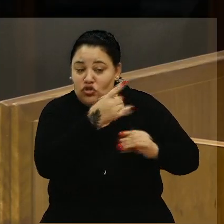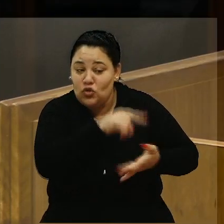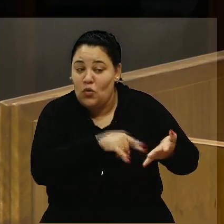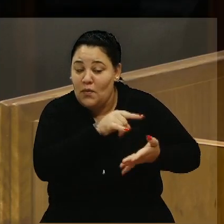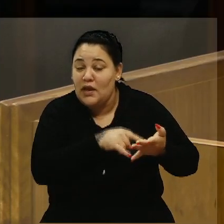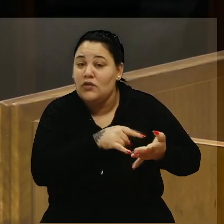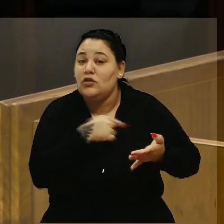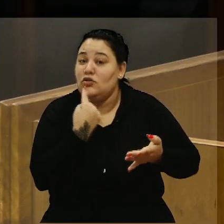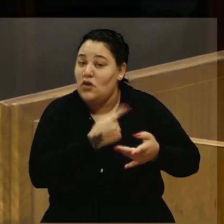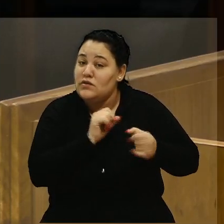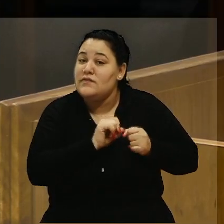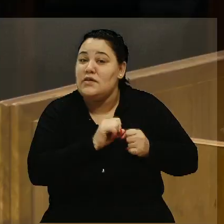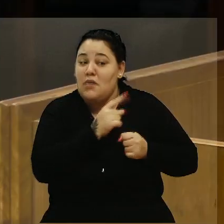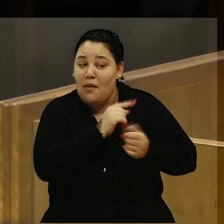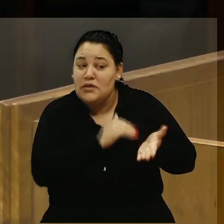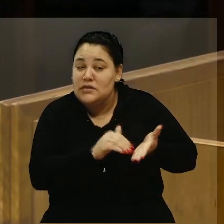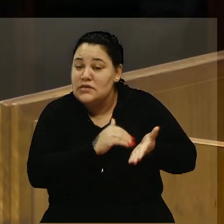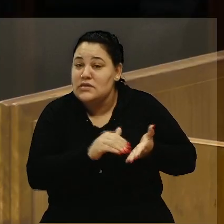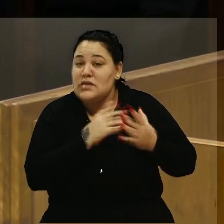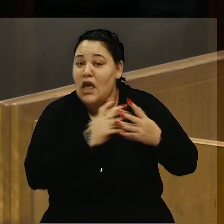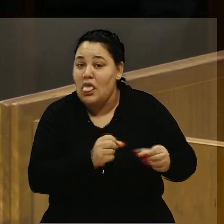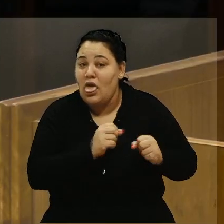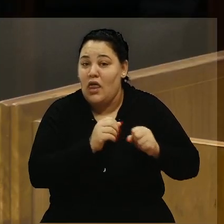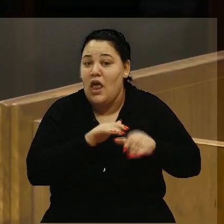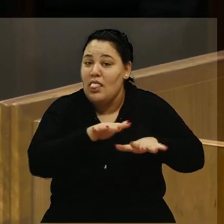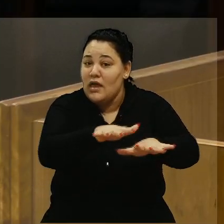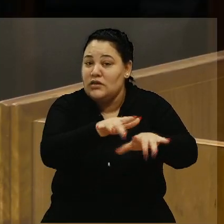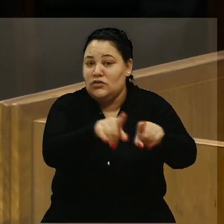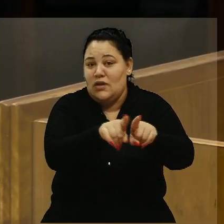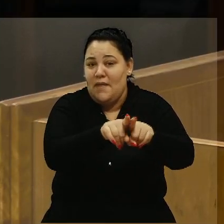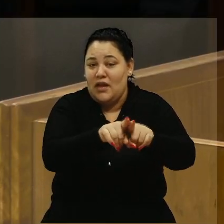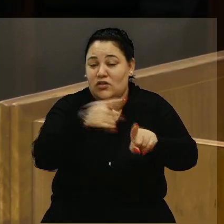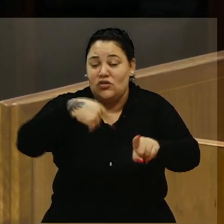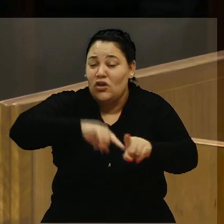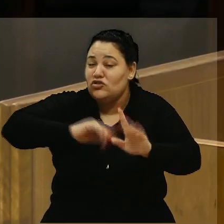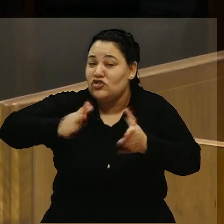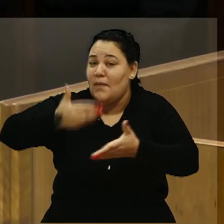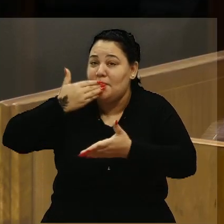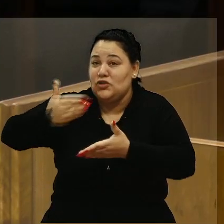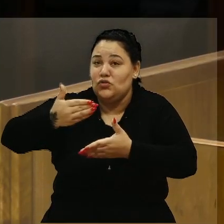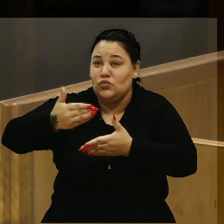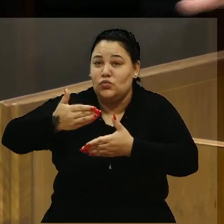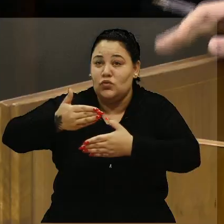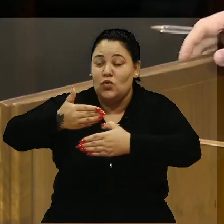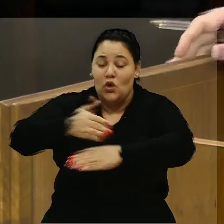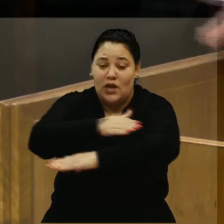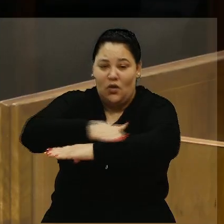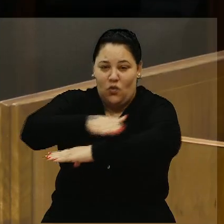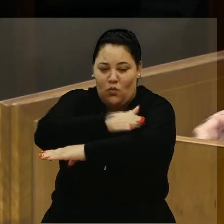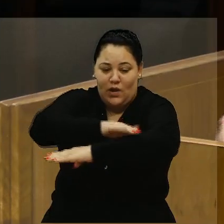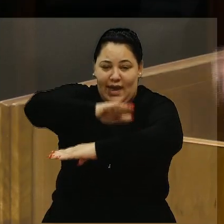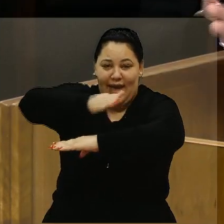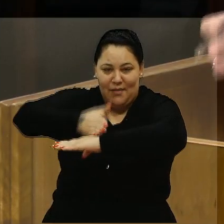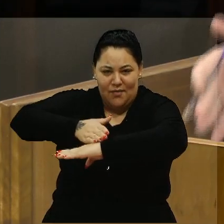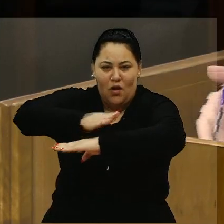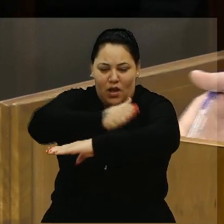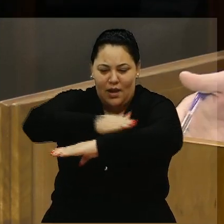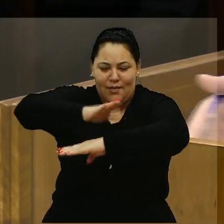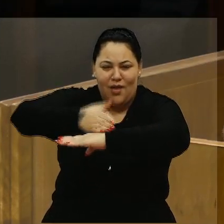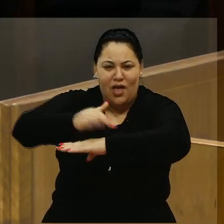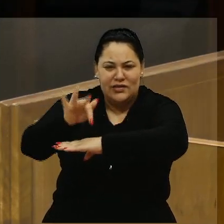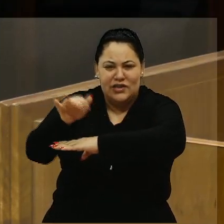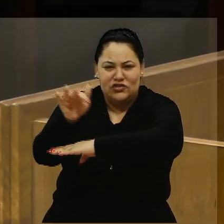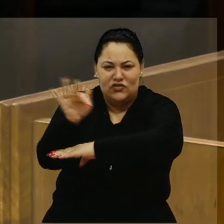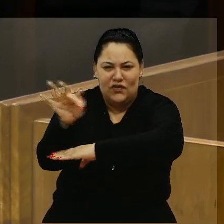Secretaria de Trânsito, como, por exemplo, onde a gente pediu aqui um quebra-molas ali no dia 7 de fevereiro, que não tinha, na verdade, não